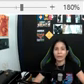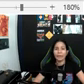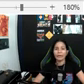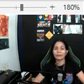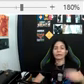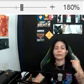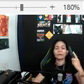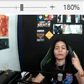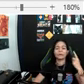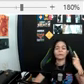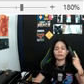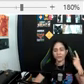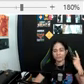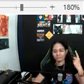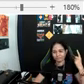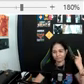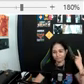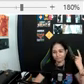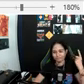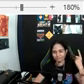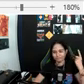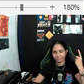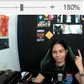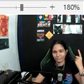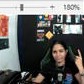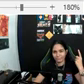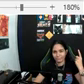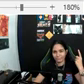escola, ela vai comer uma vez ao dia.